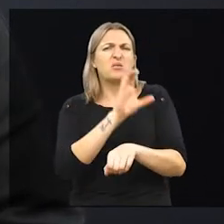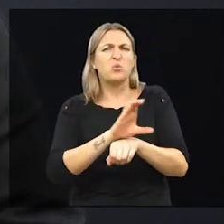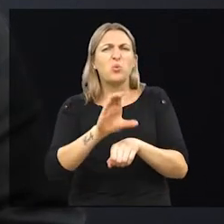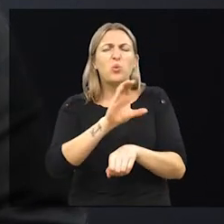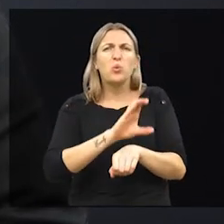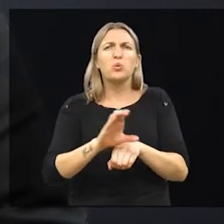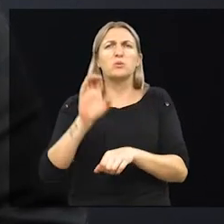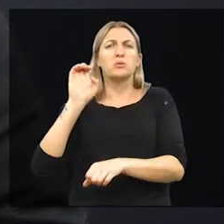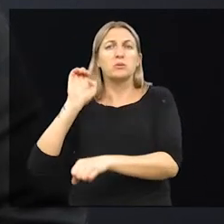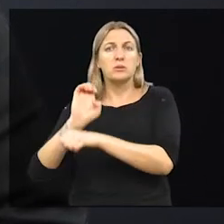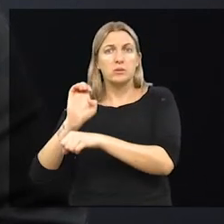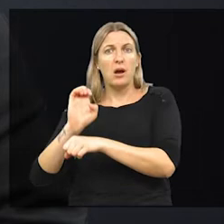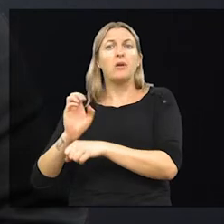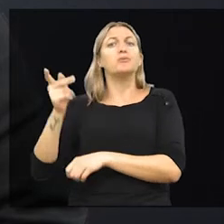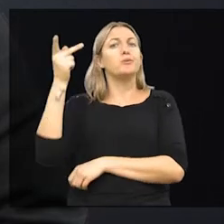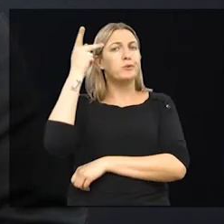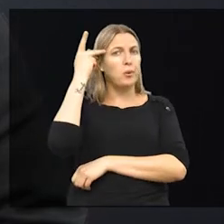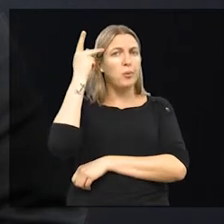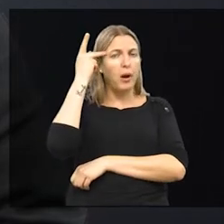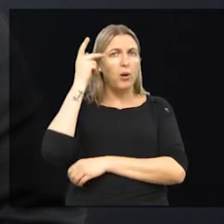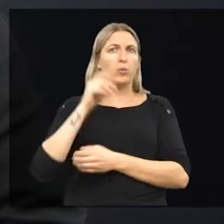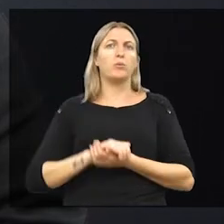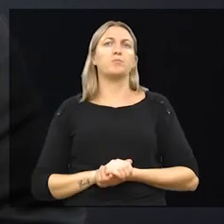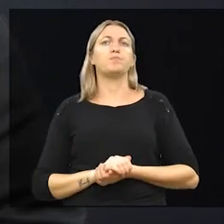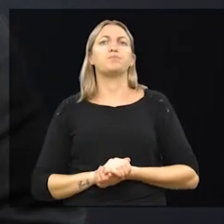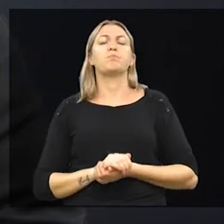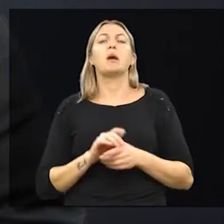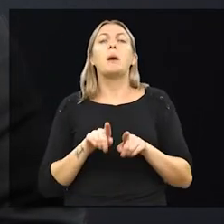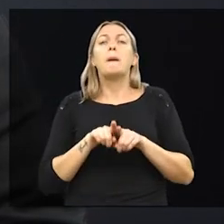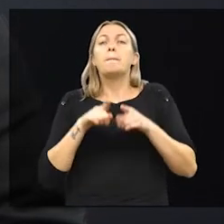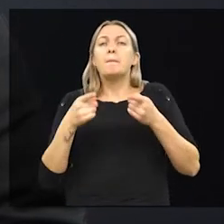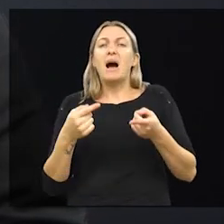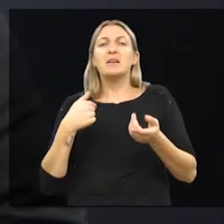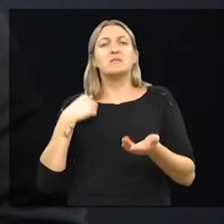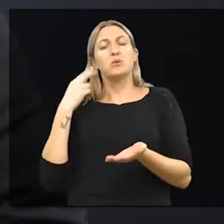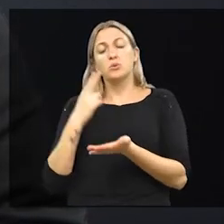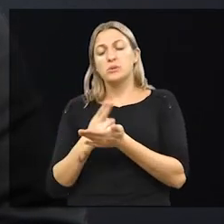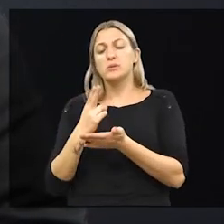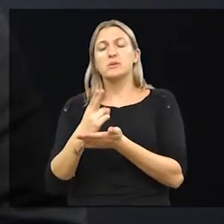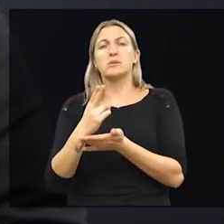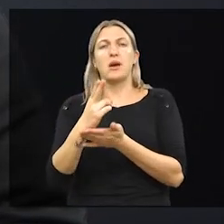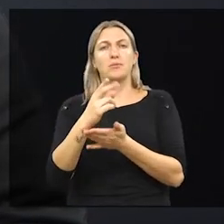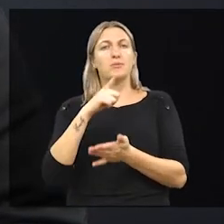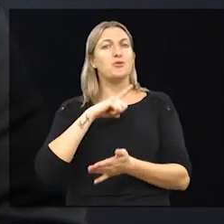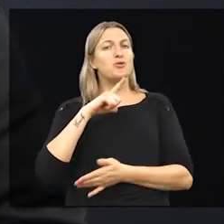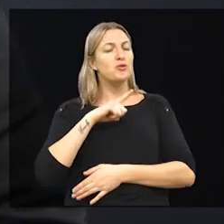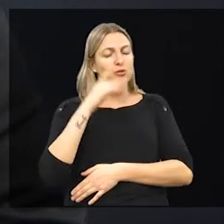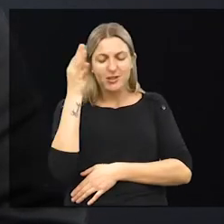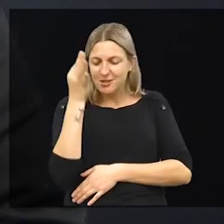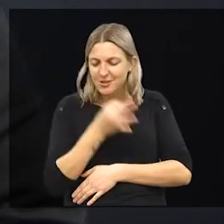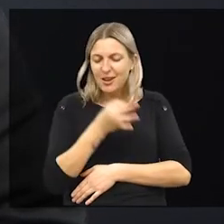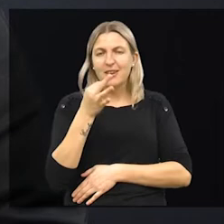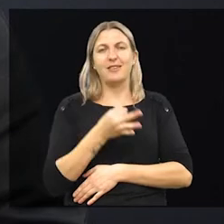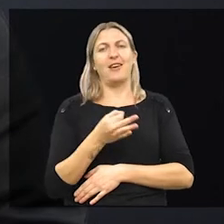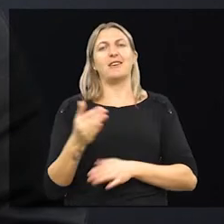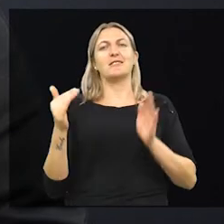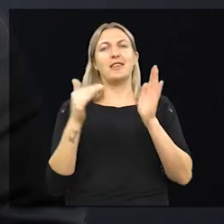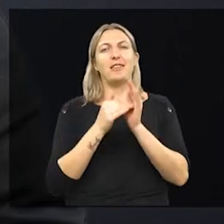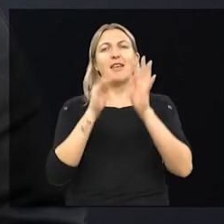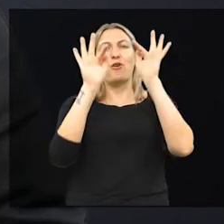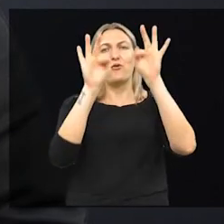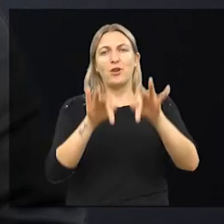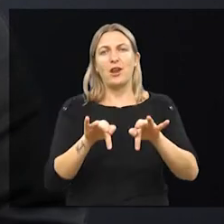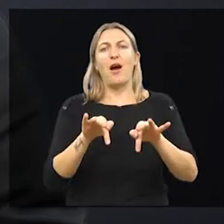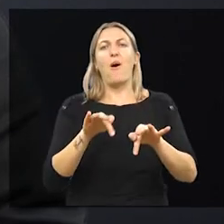mas esses cursos eram é no estado de são paulo porém eu sempre tive a convicção